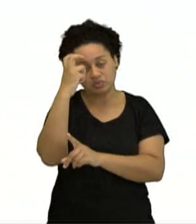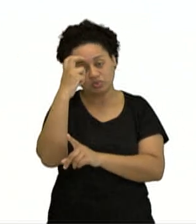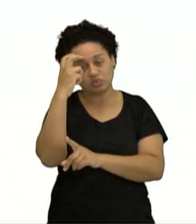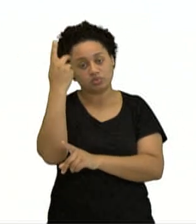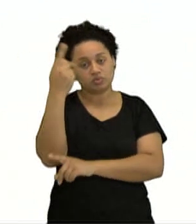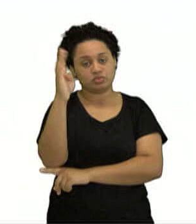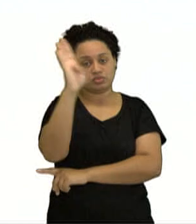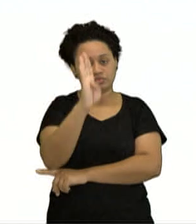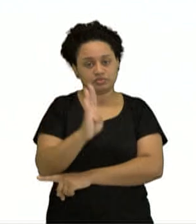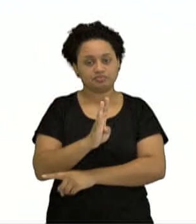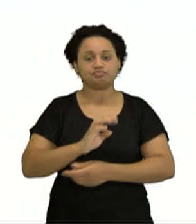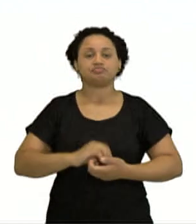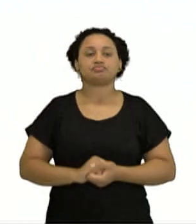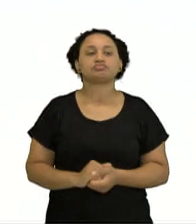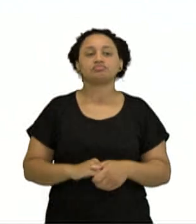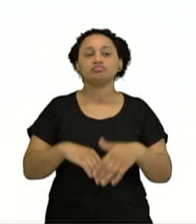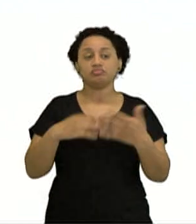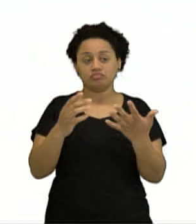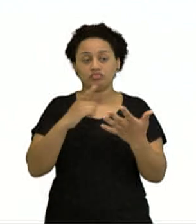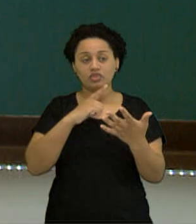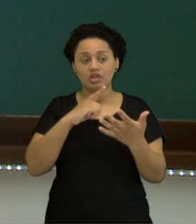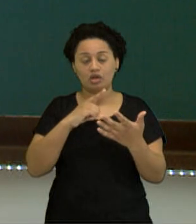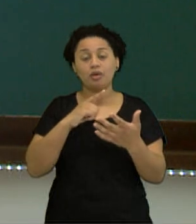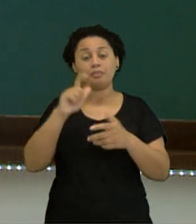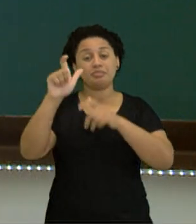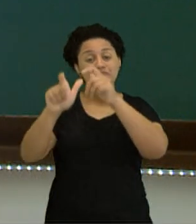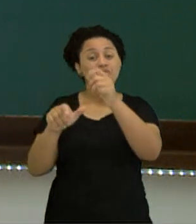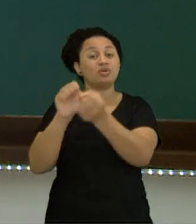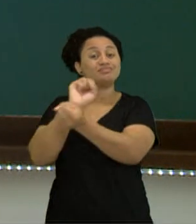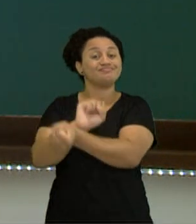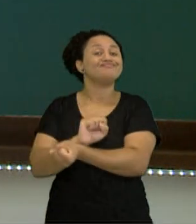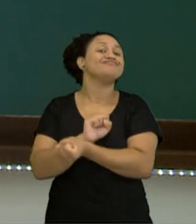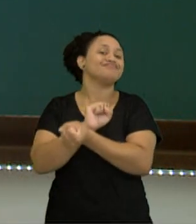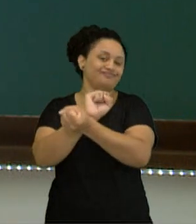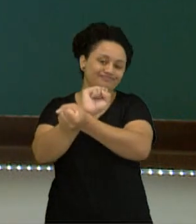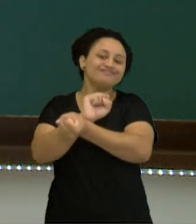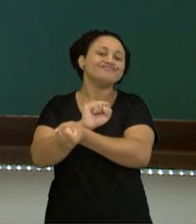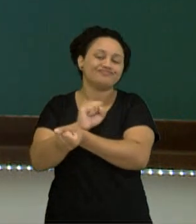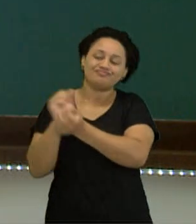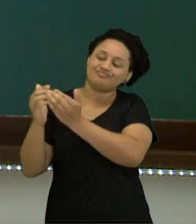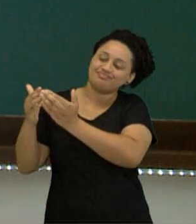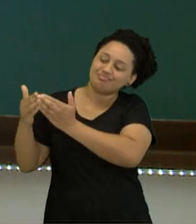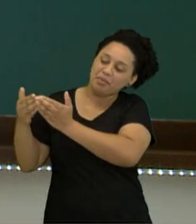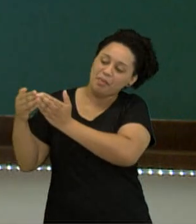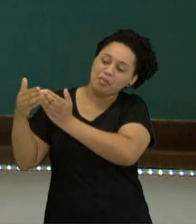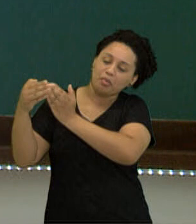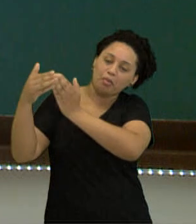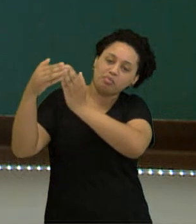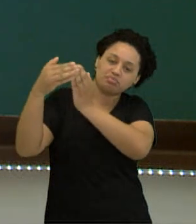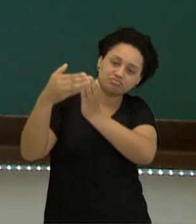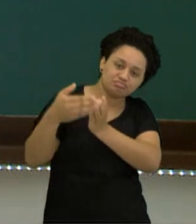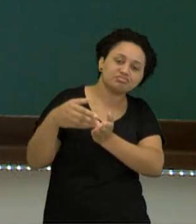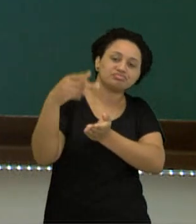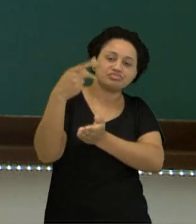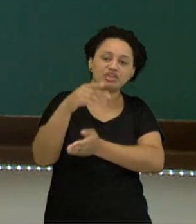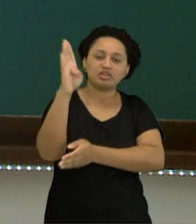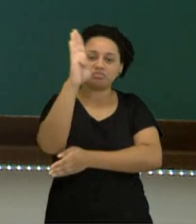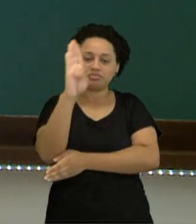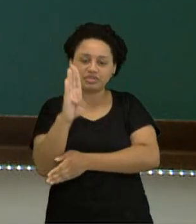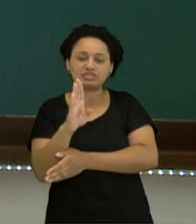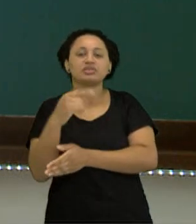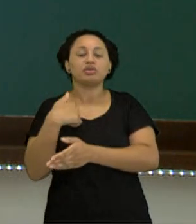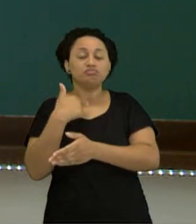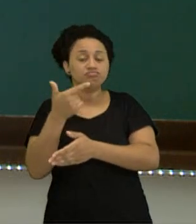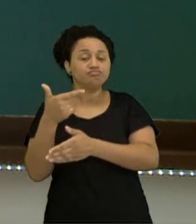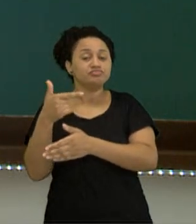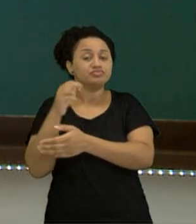cultura do Brasil. Foram trazidos como pessoas escravizadas, então a forma, a situação